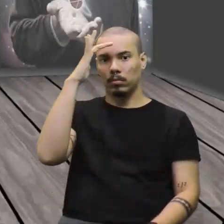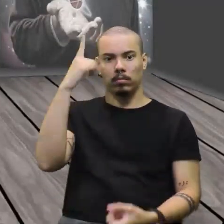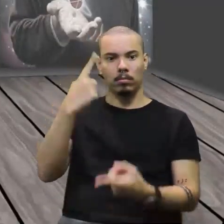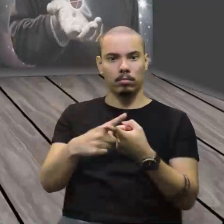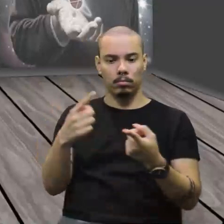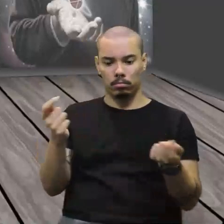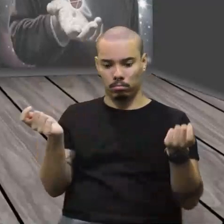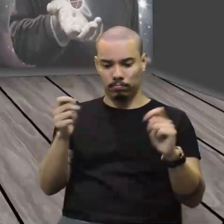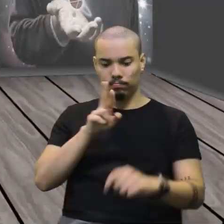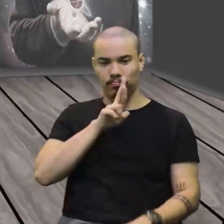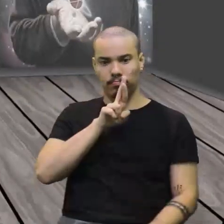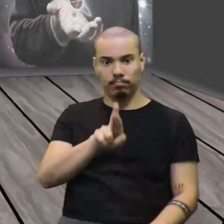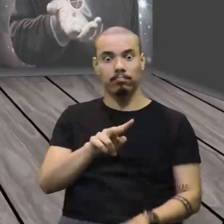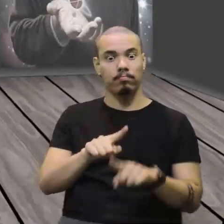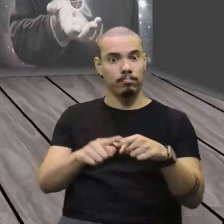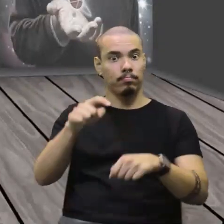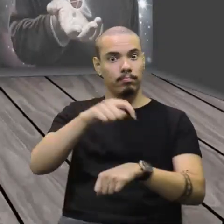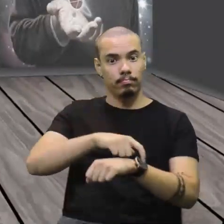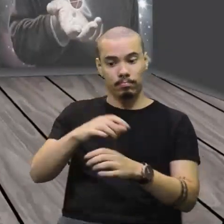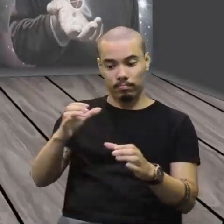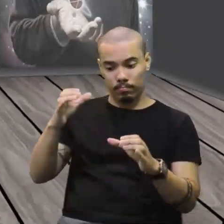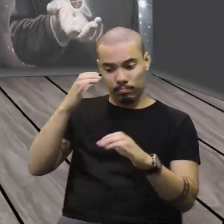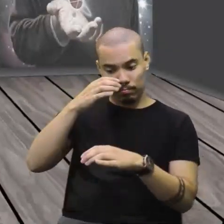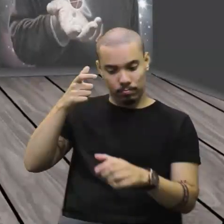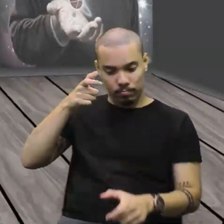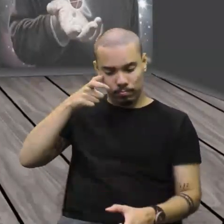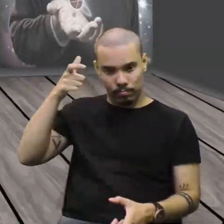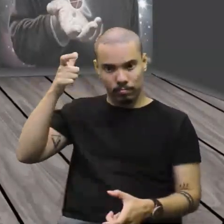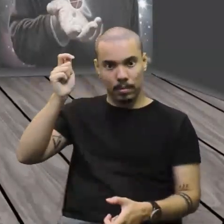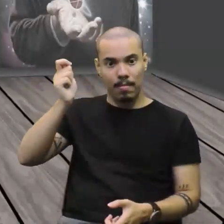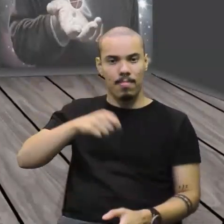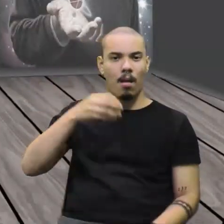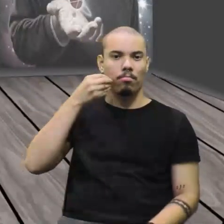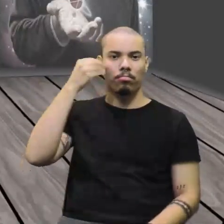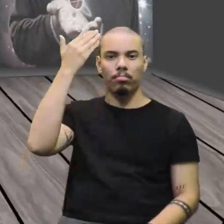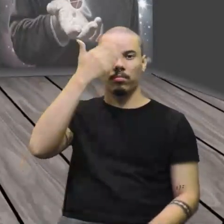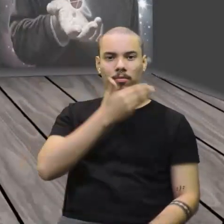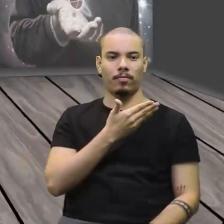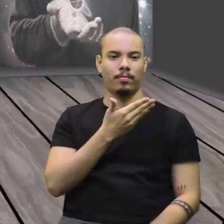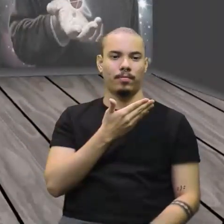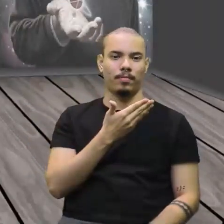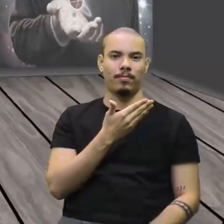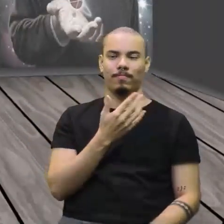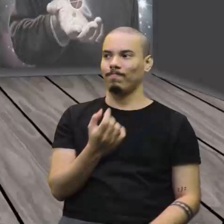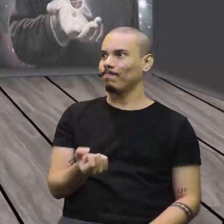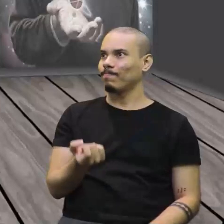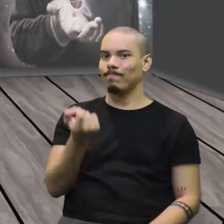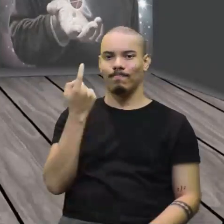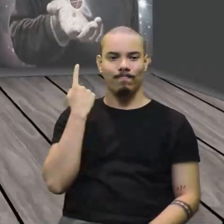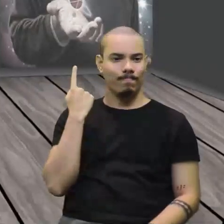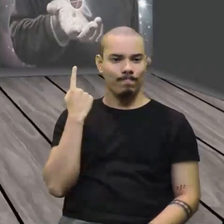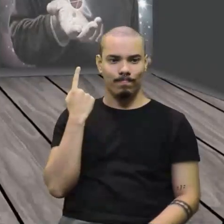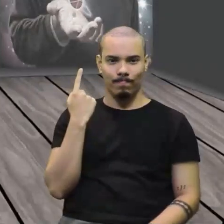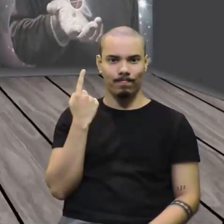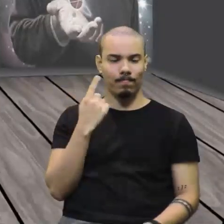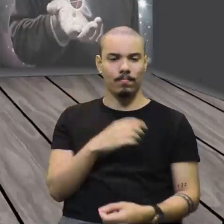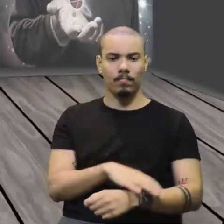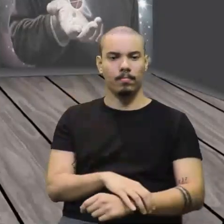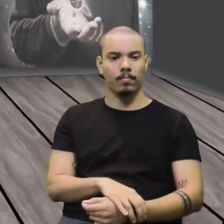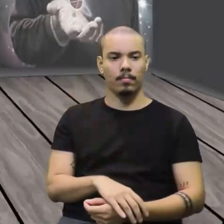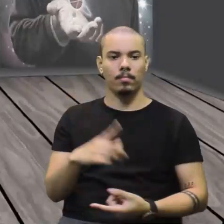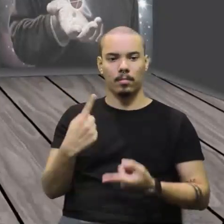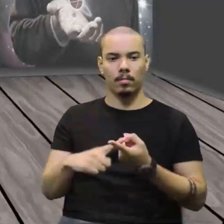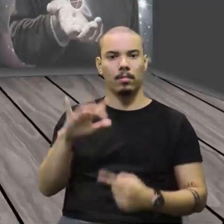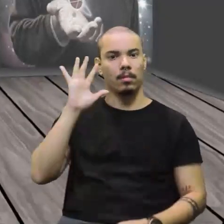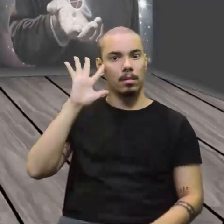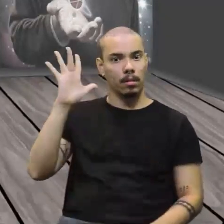certo, mas na hora do experimento, comprova. São coisas absurdas, né? Quando monta a teoria, já fizeram vários